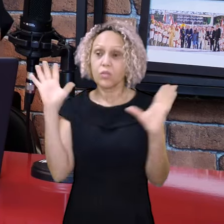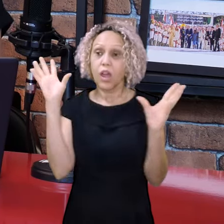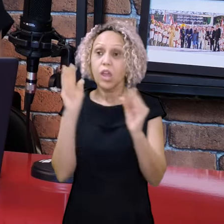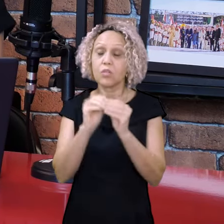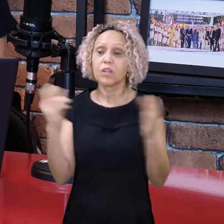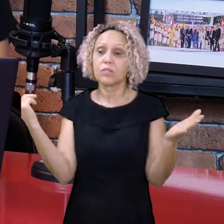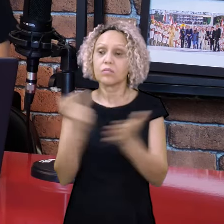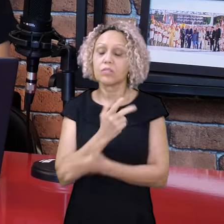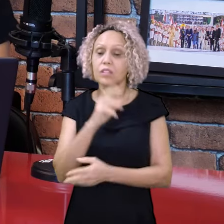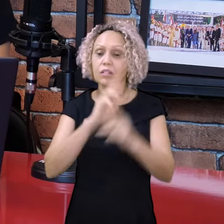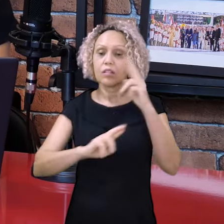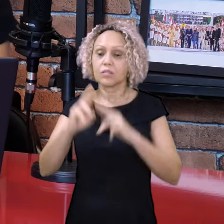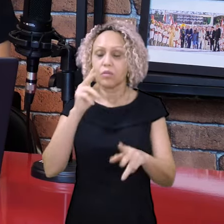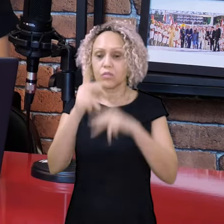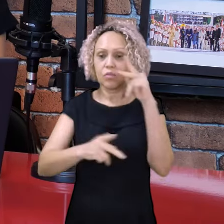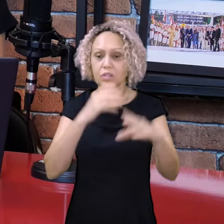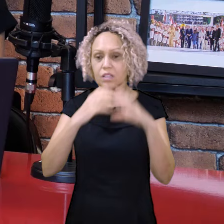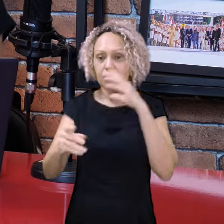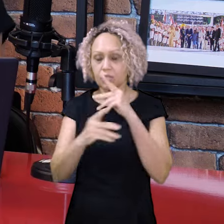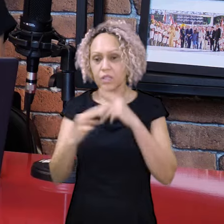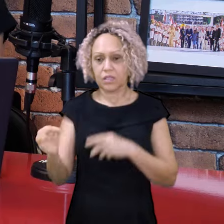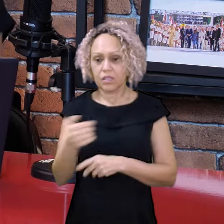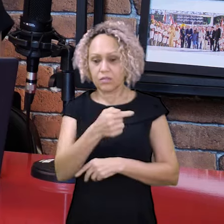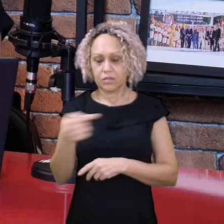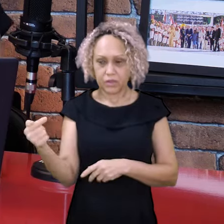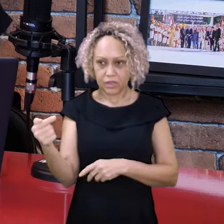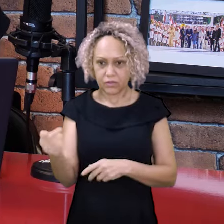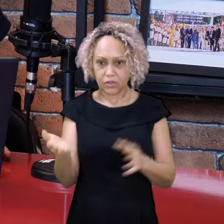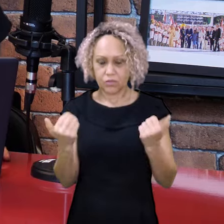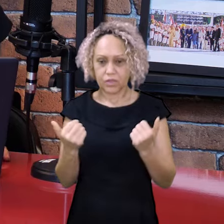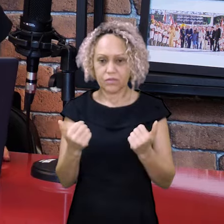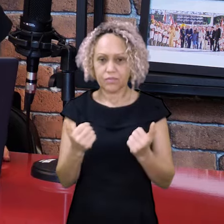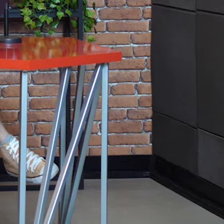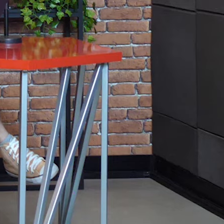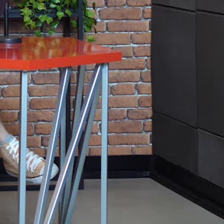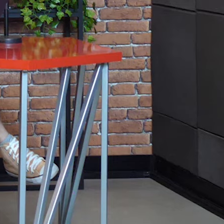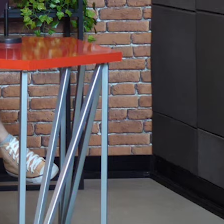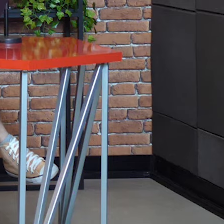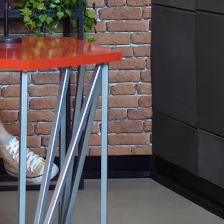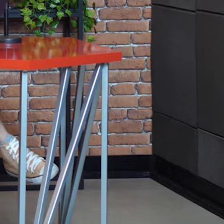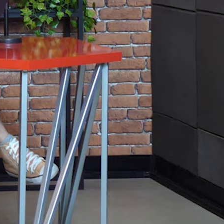que foi notícia na Rede Povo de Comunicação do PT. Vem comigo!